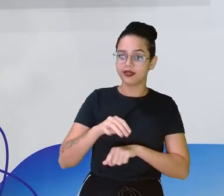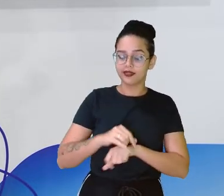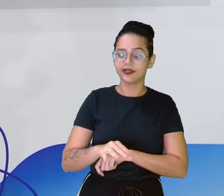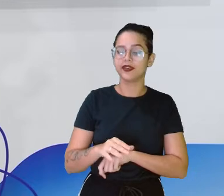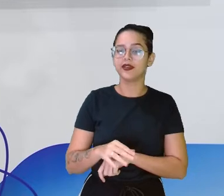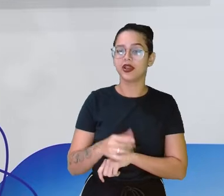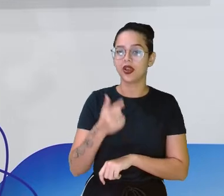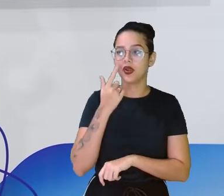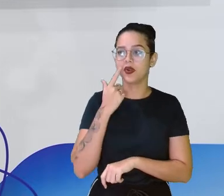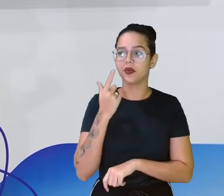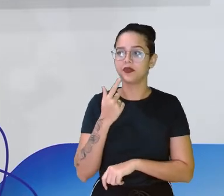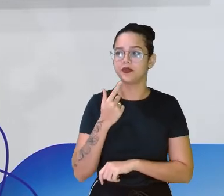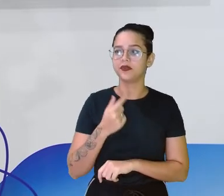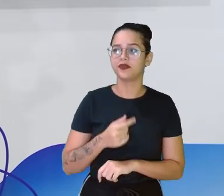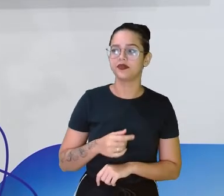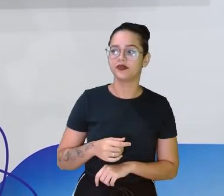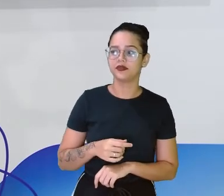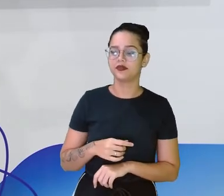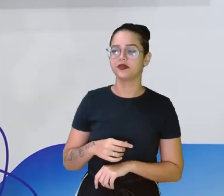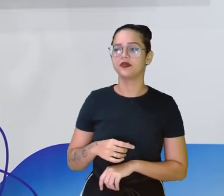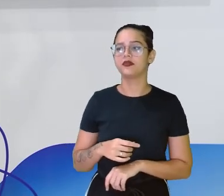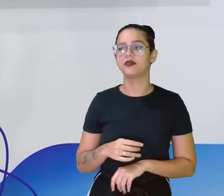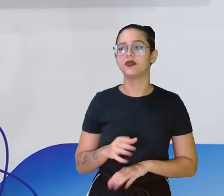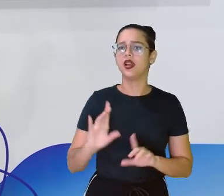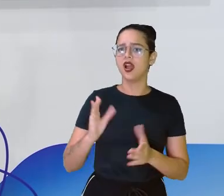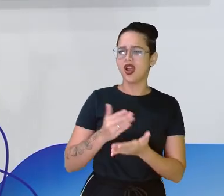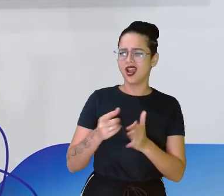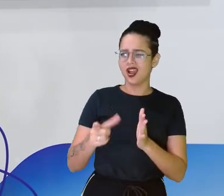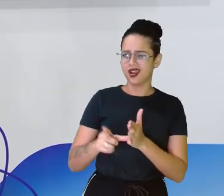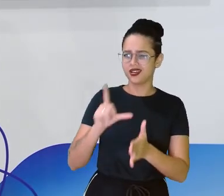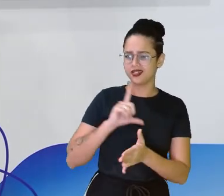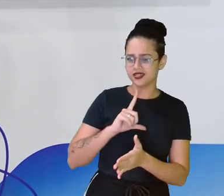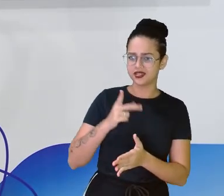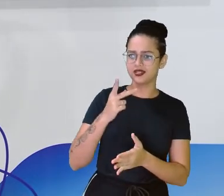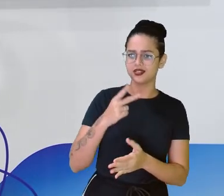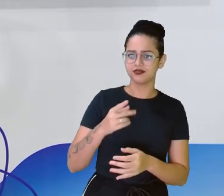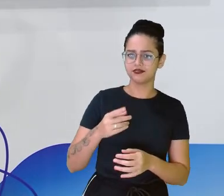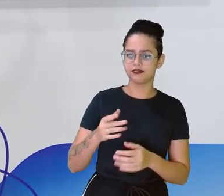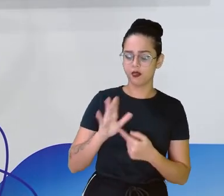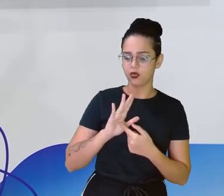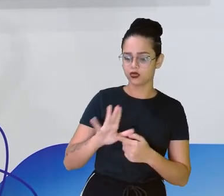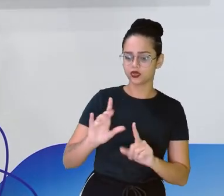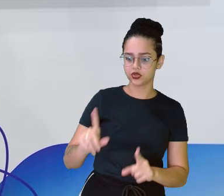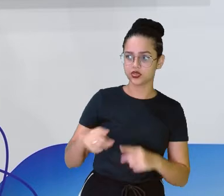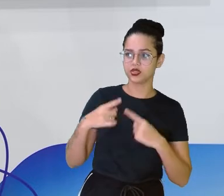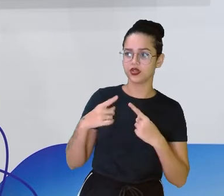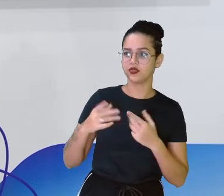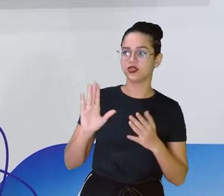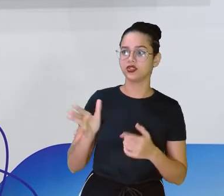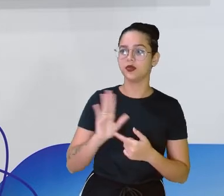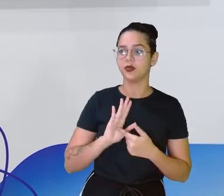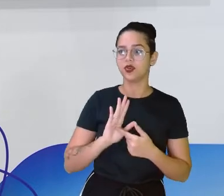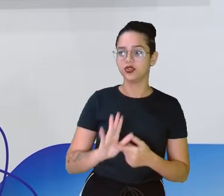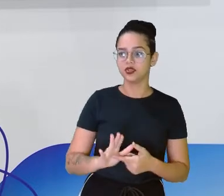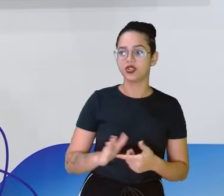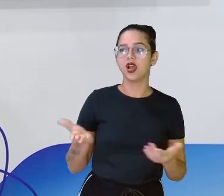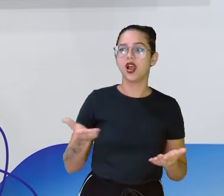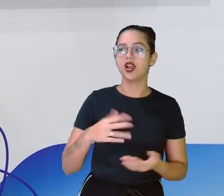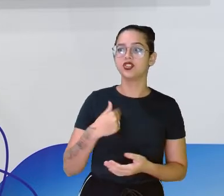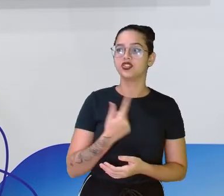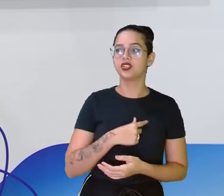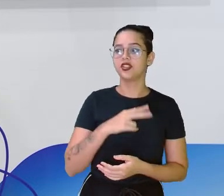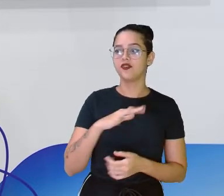dessa. Mas vamos lá. Antes de ir para o desafio, aqui eu já mostrei o desafio para vocês. A gente